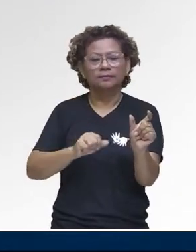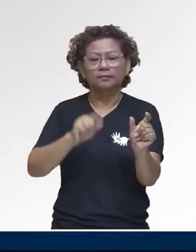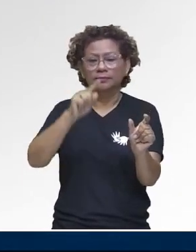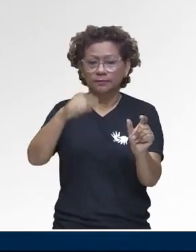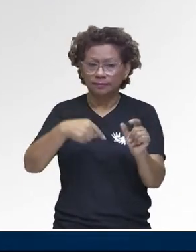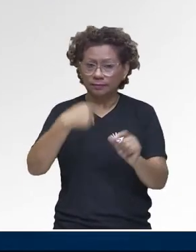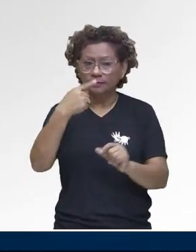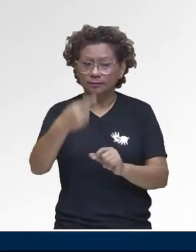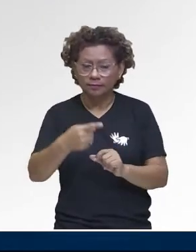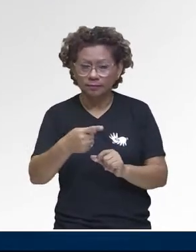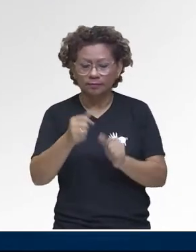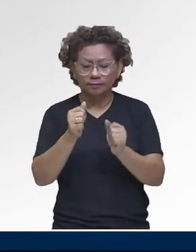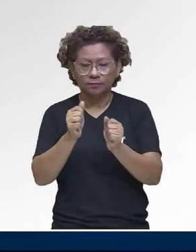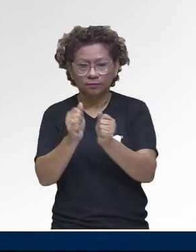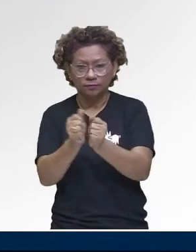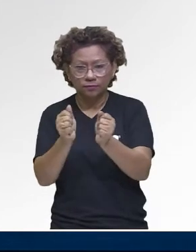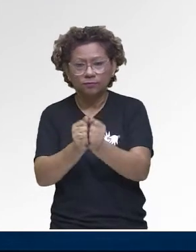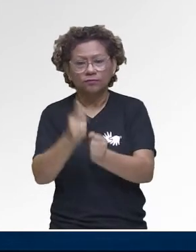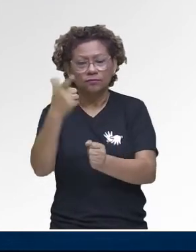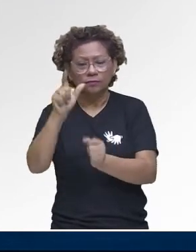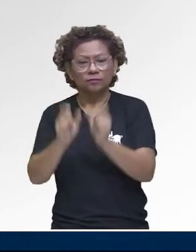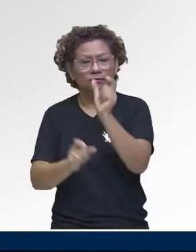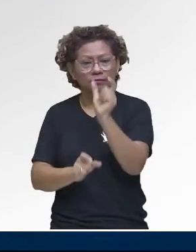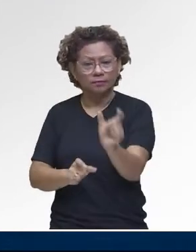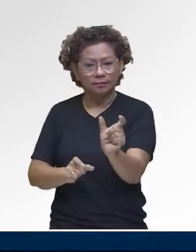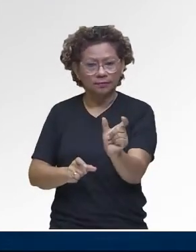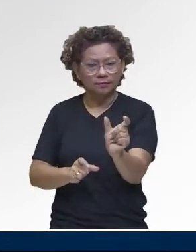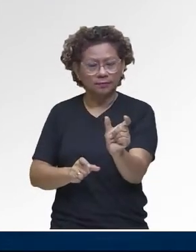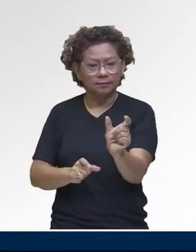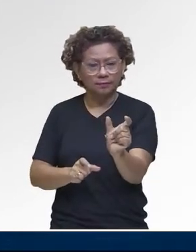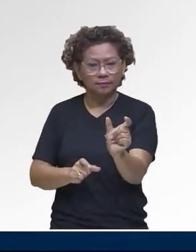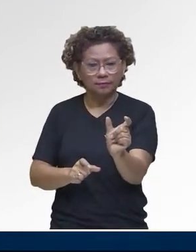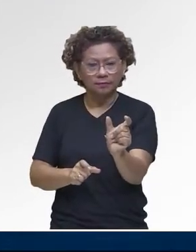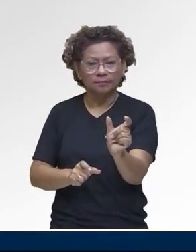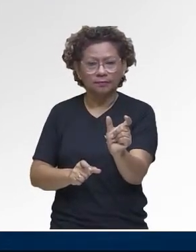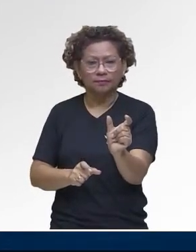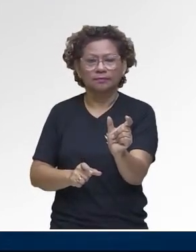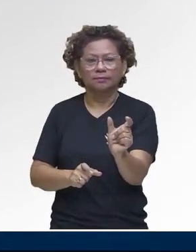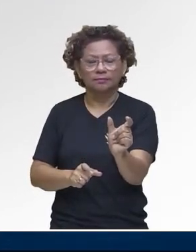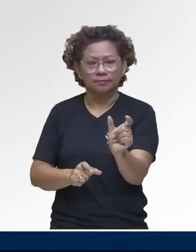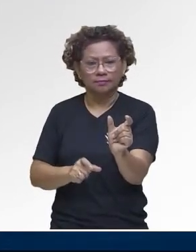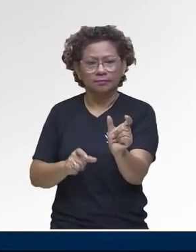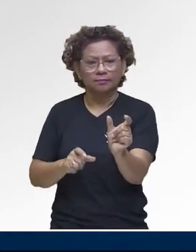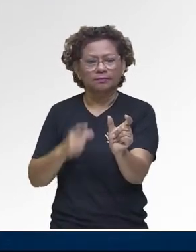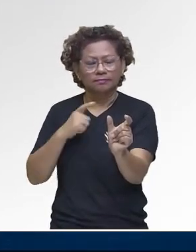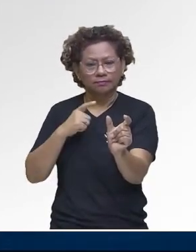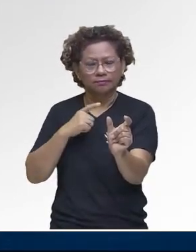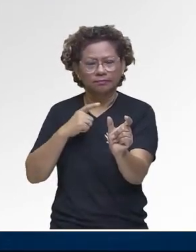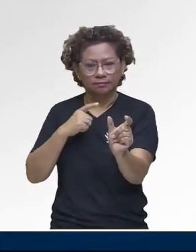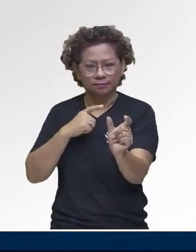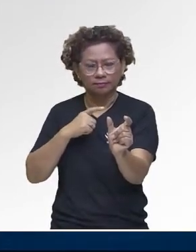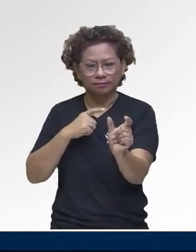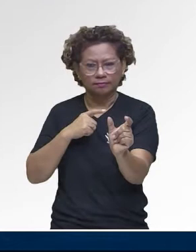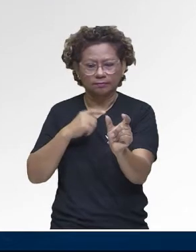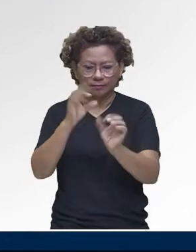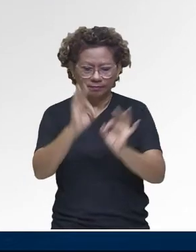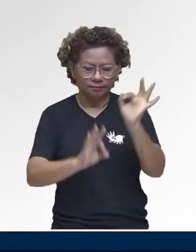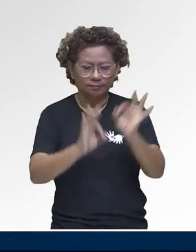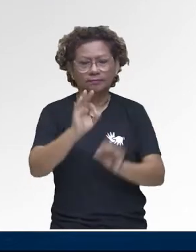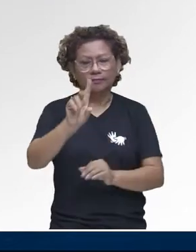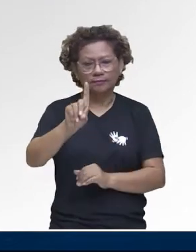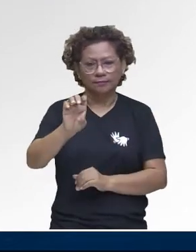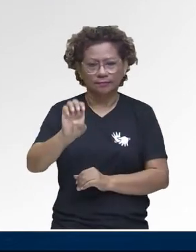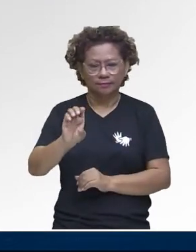é dito aqui no seguinte, olha lá. Do mesmo modo, a parcela decimal, ou seja, a parte decimal, também deve